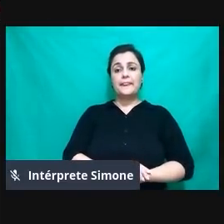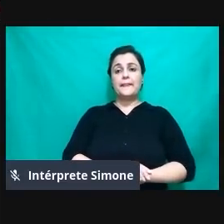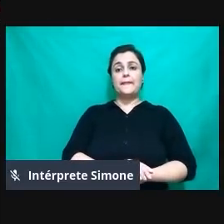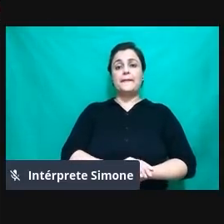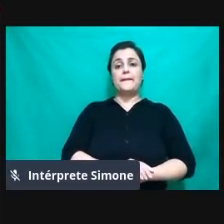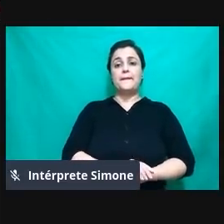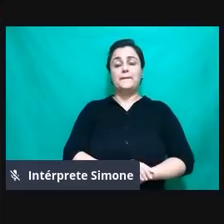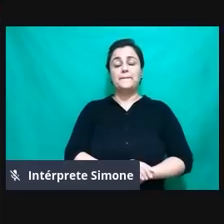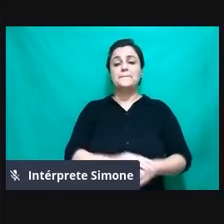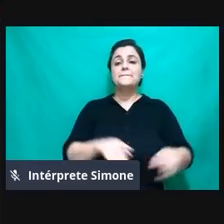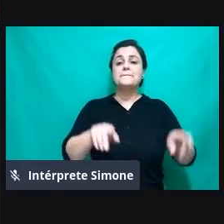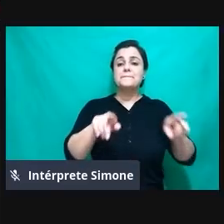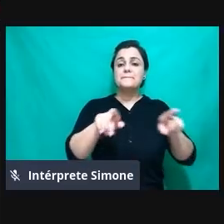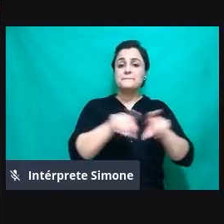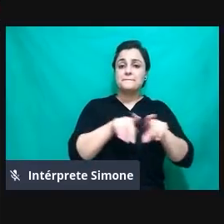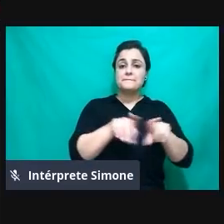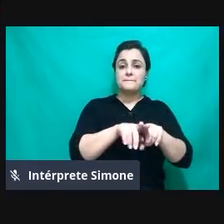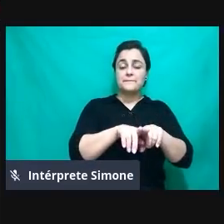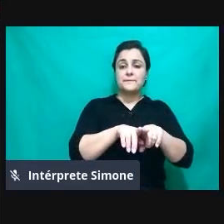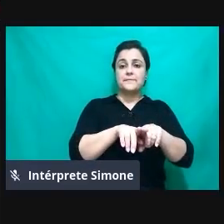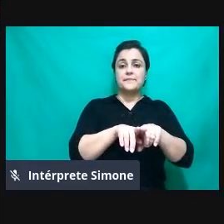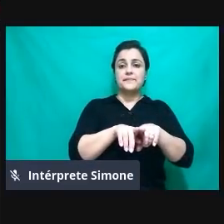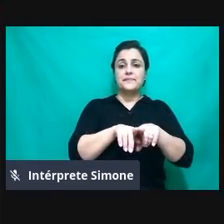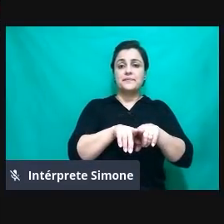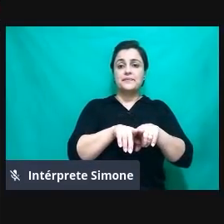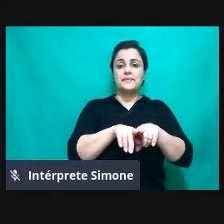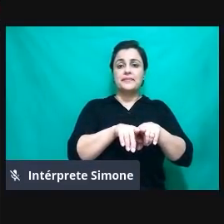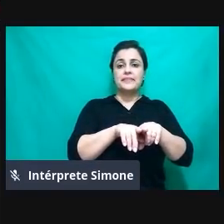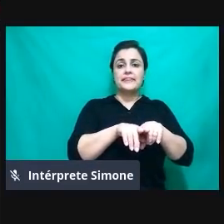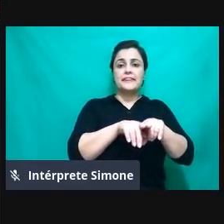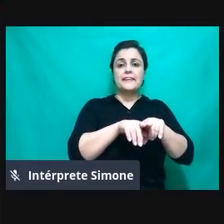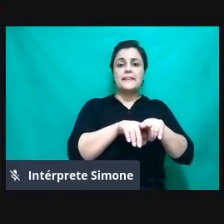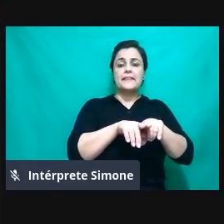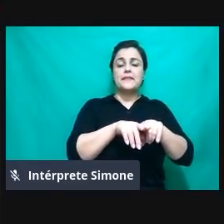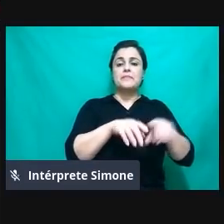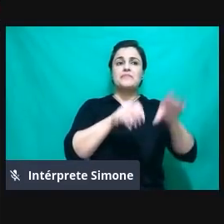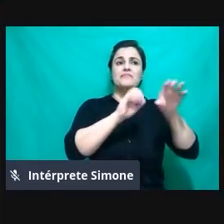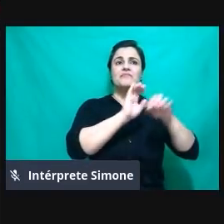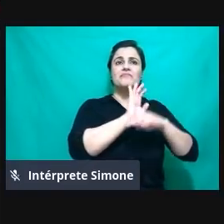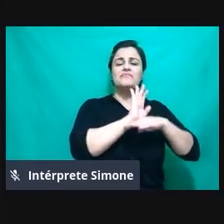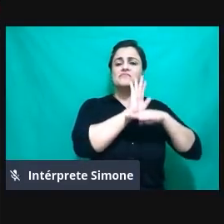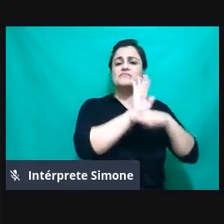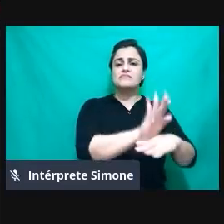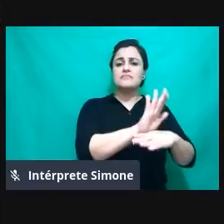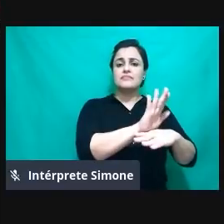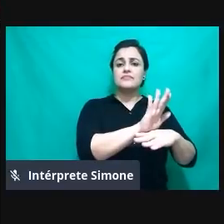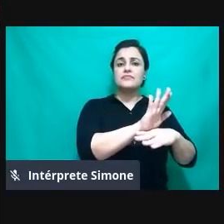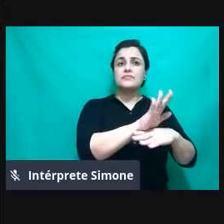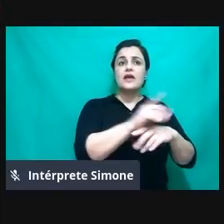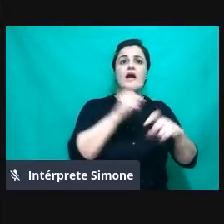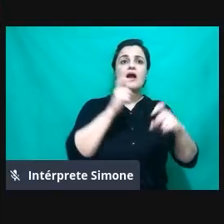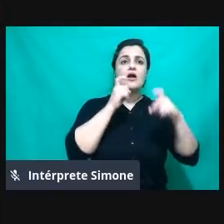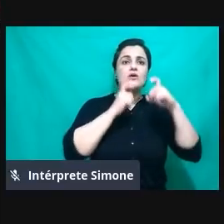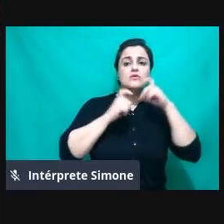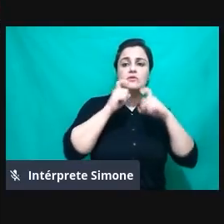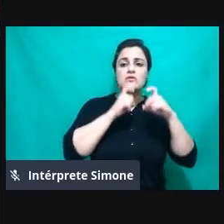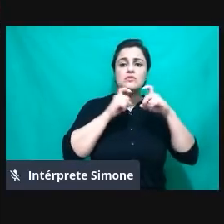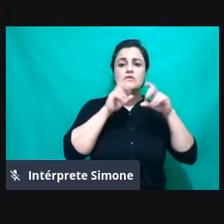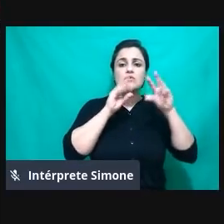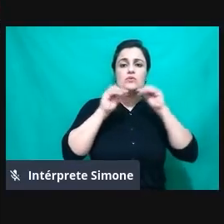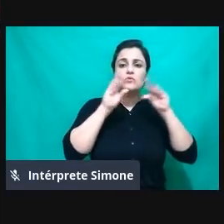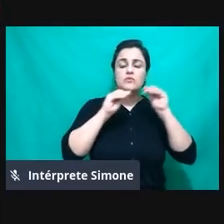assim também assim enfatizar que nós vamos falar assim um pouquinho da oralidade. Acho que depois eu nem